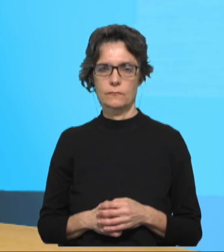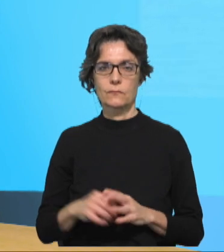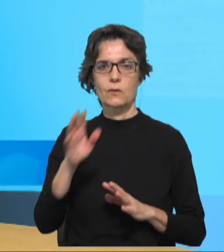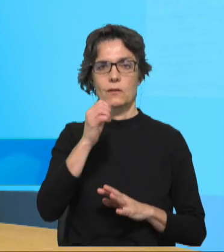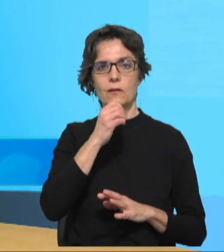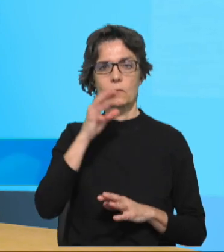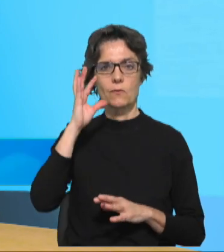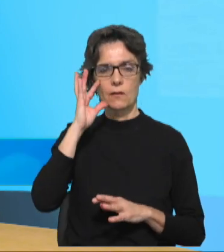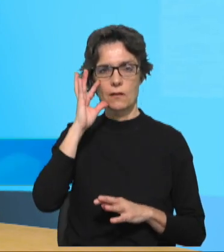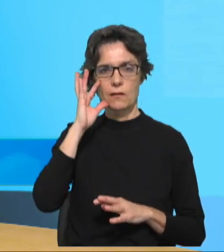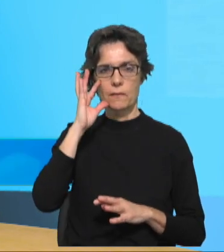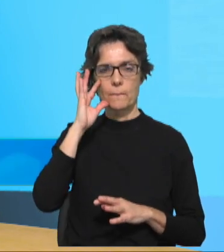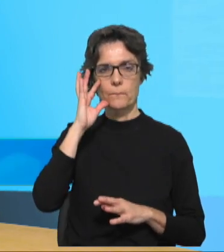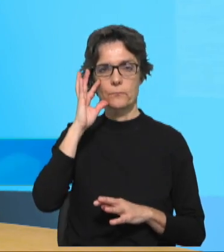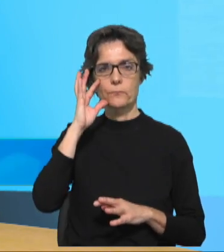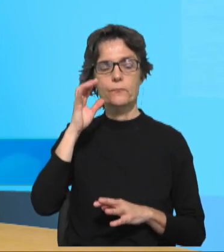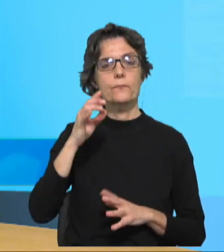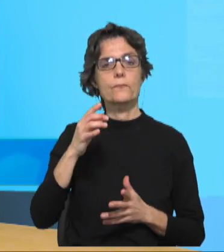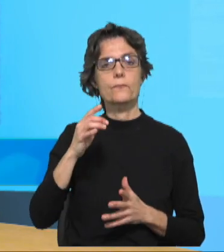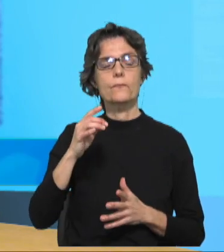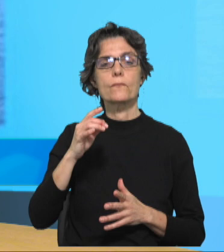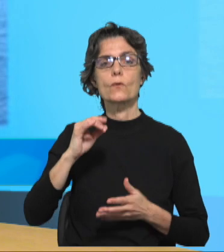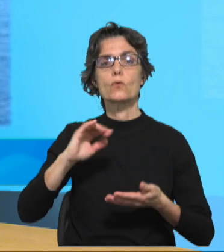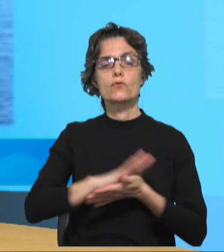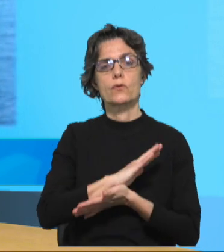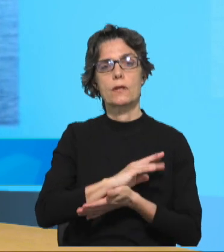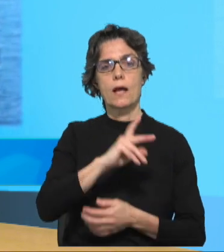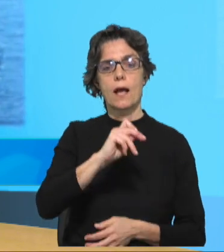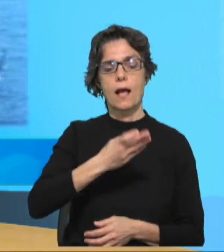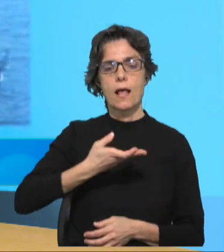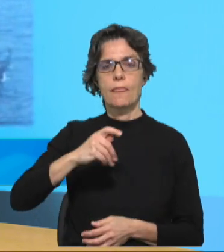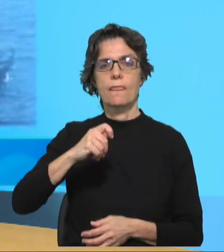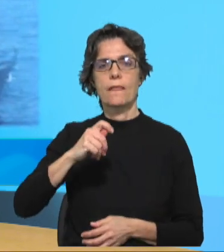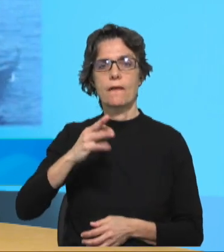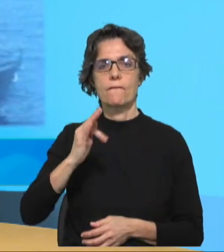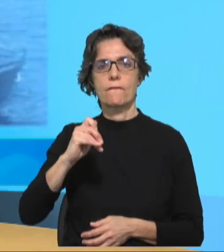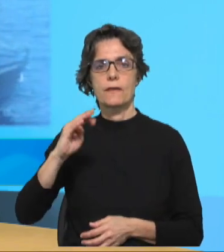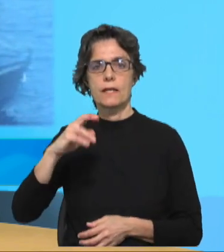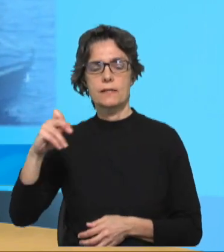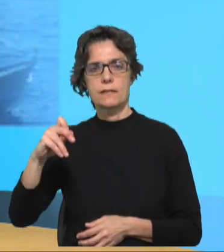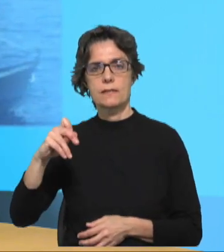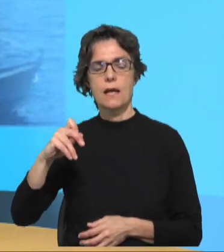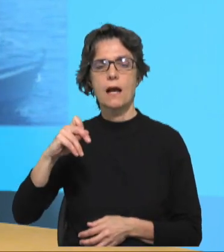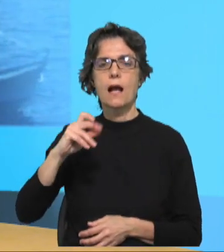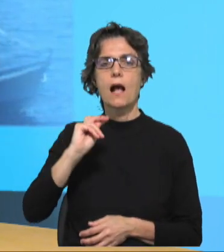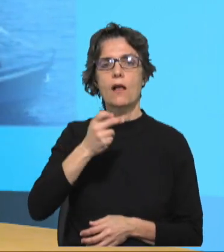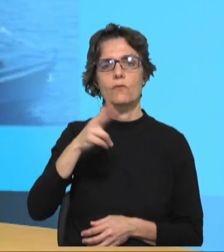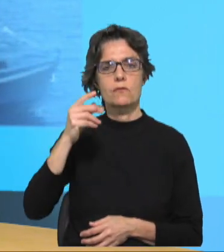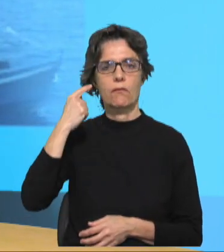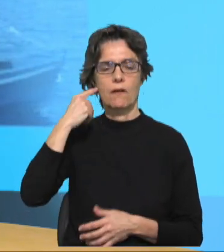Olá, muito boa tarde. O jornal A Defesa faz 100 anos de existência. O órgão informativo